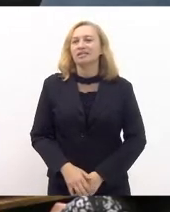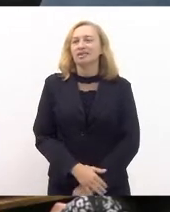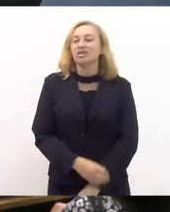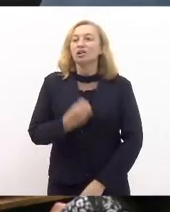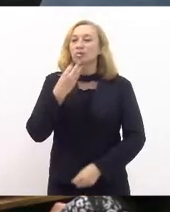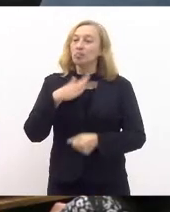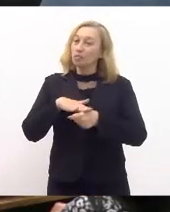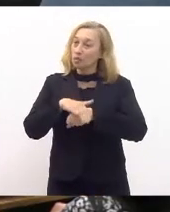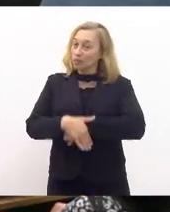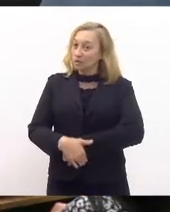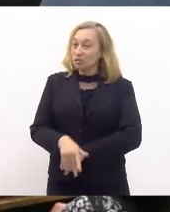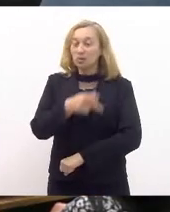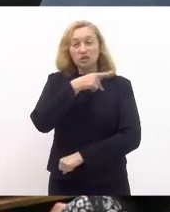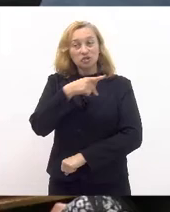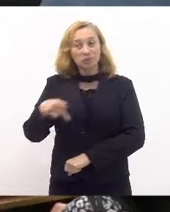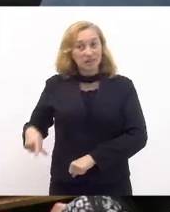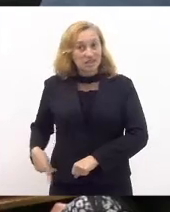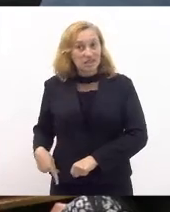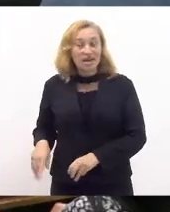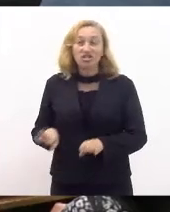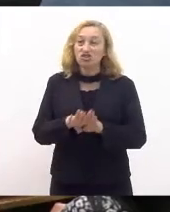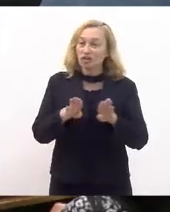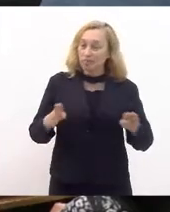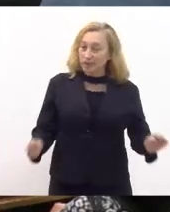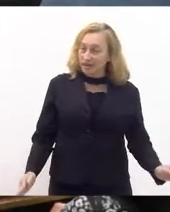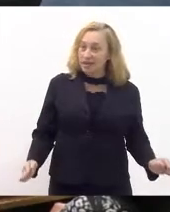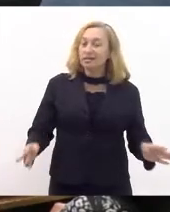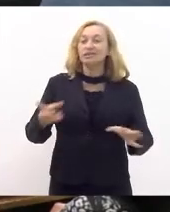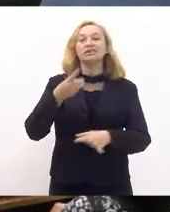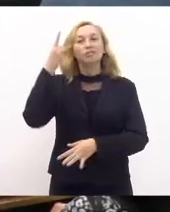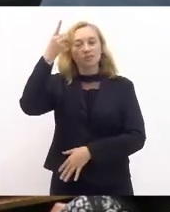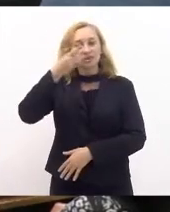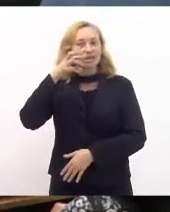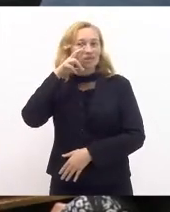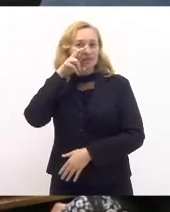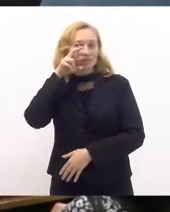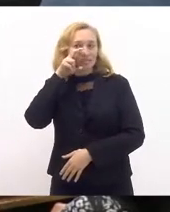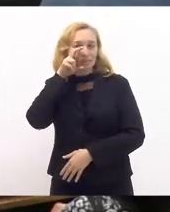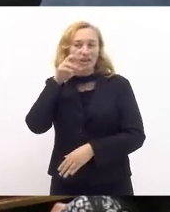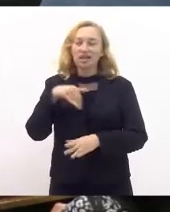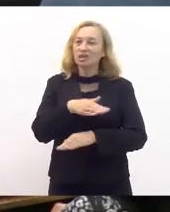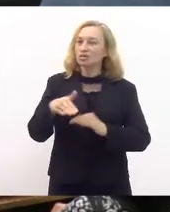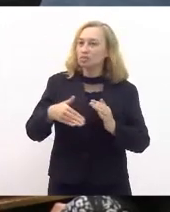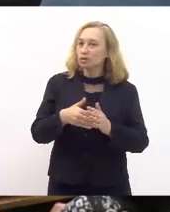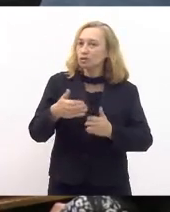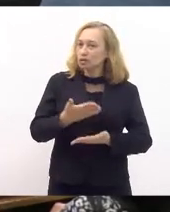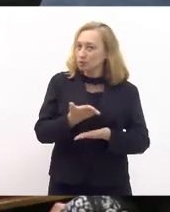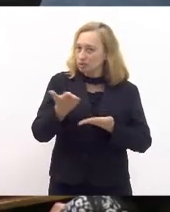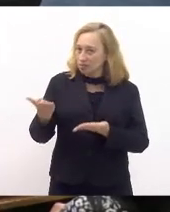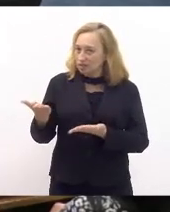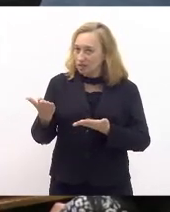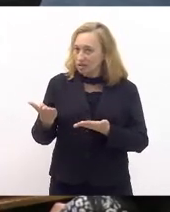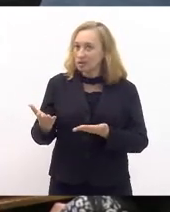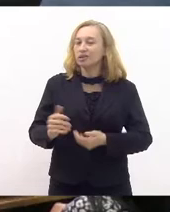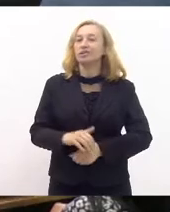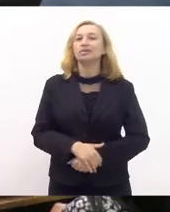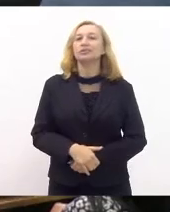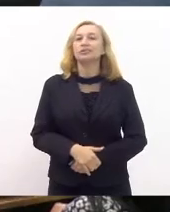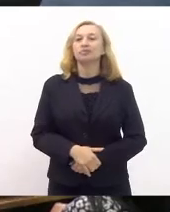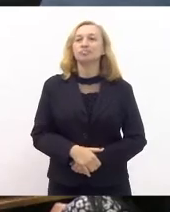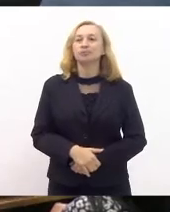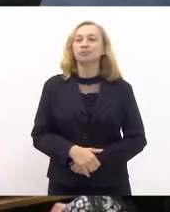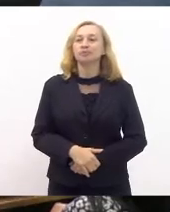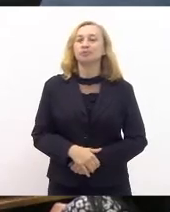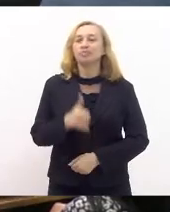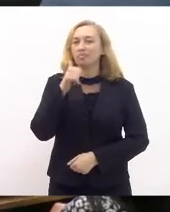Boa noite, senhor presidente da mesa, deputado Rosenberg e todos os demais presentes na mesa, senhoras